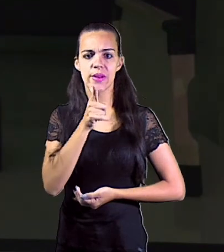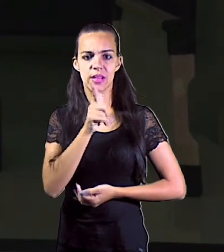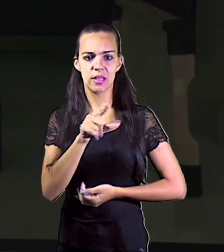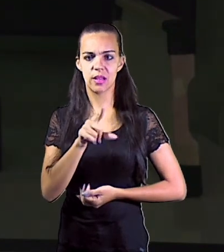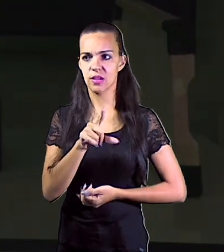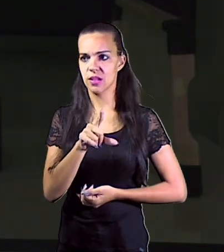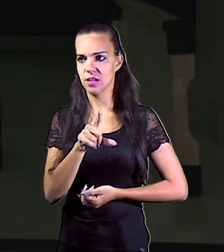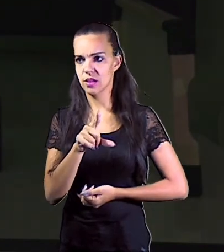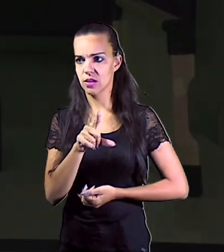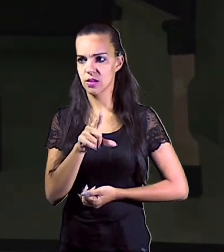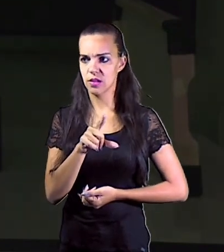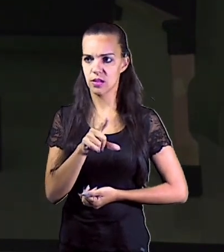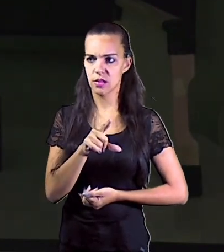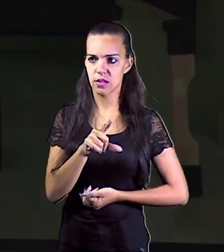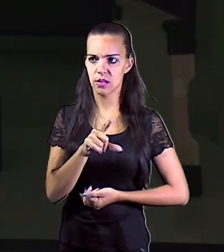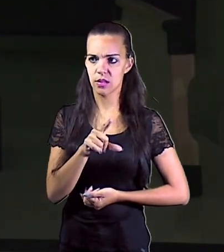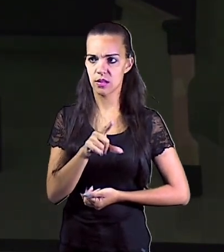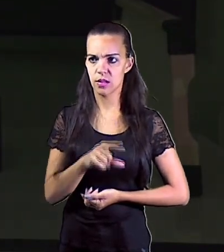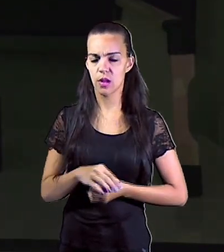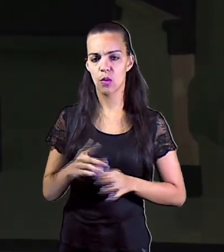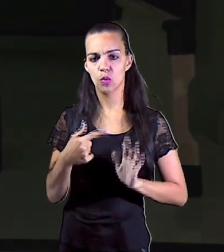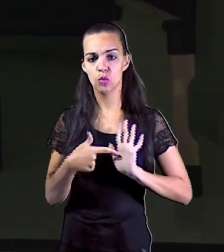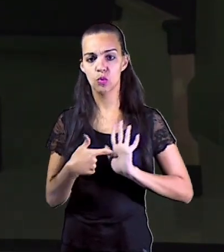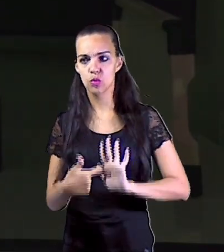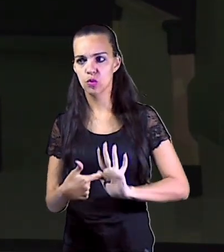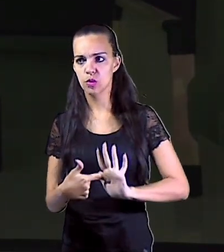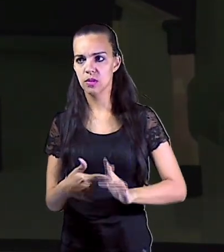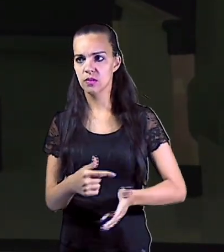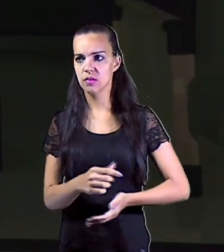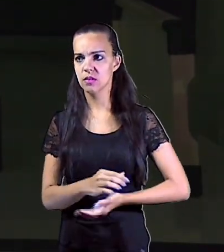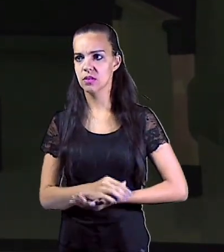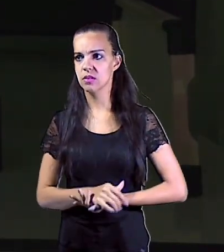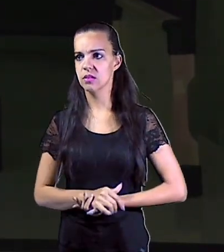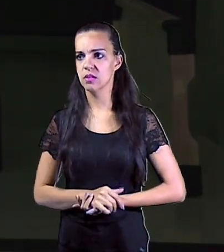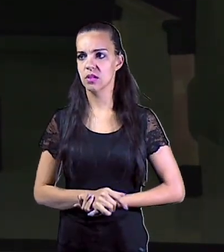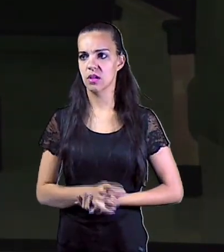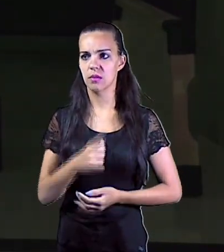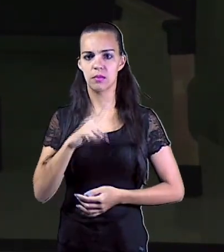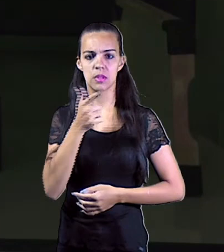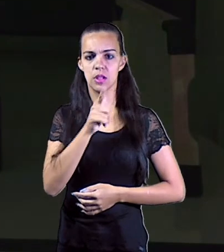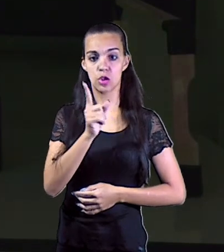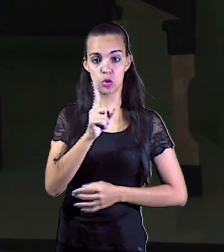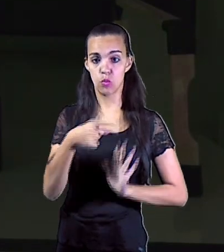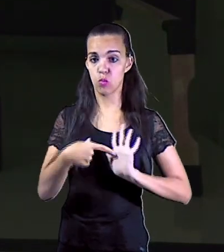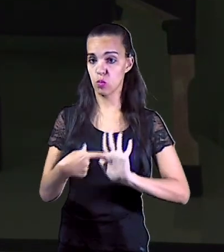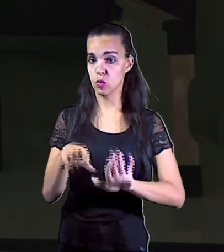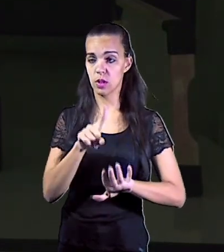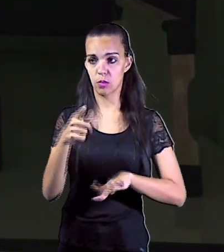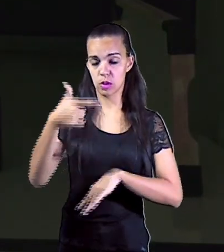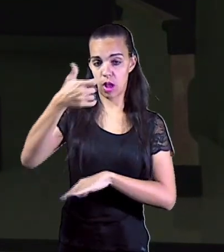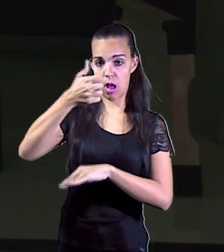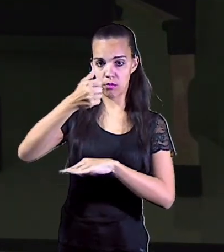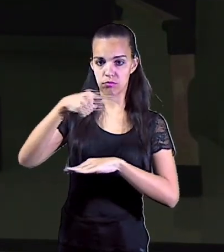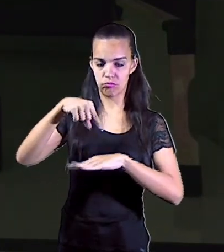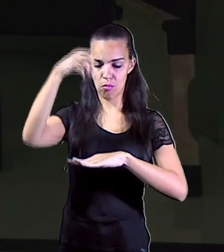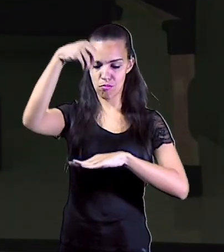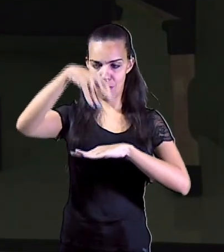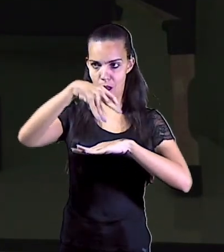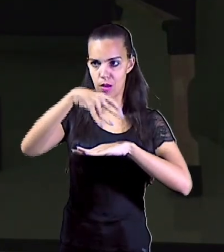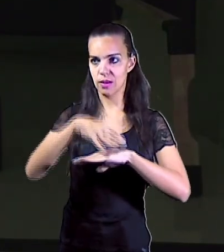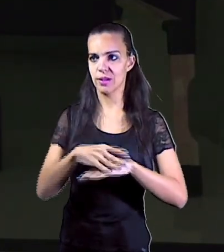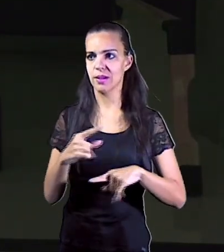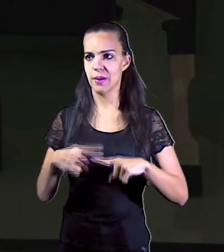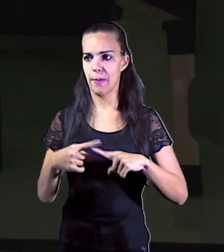mostrar aqui na minha mão. Que a gente não consegue mostrar, mas se você aí na sua